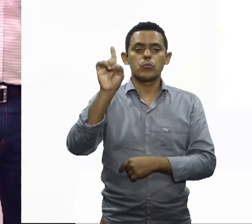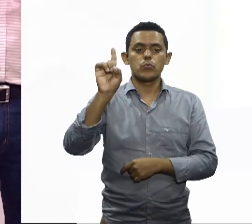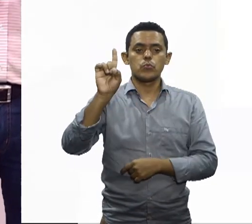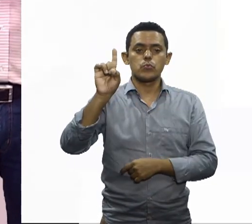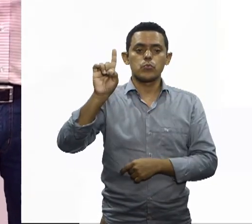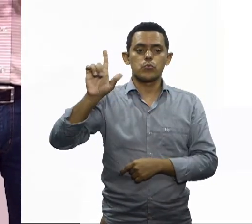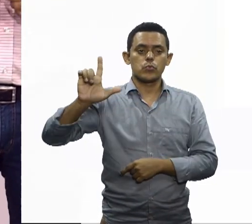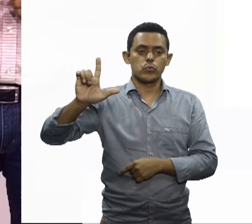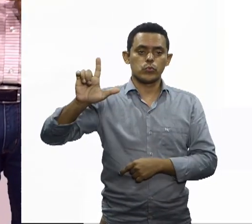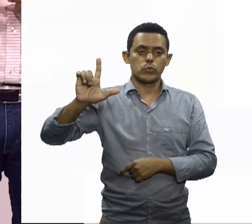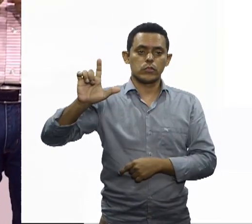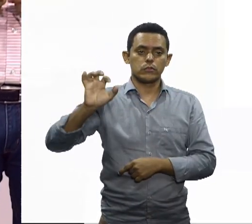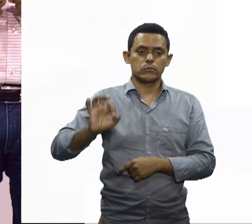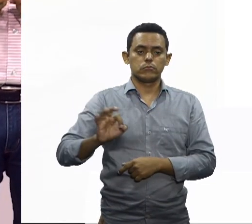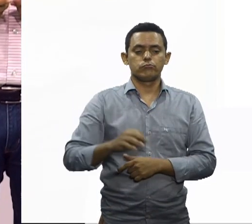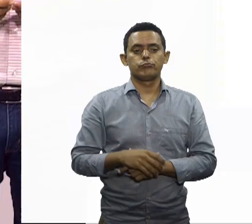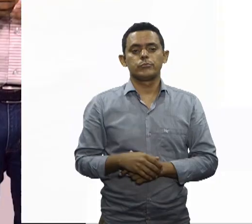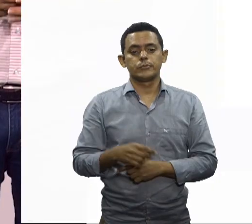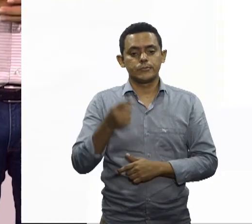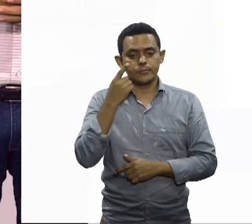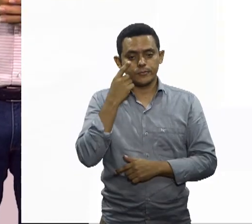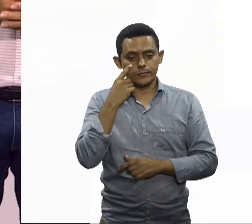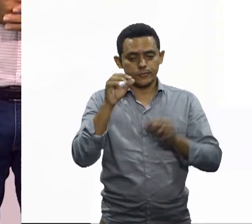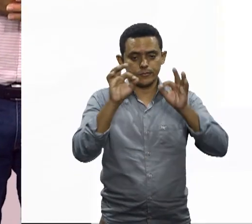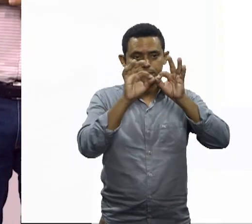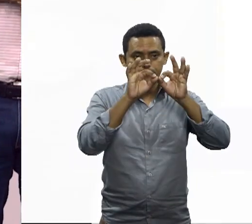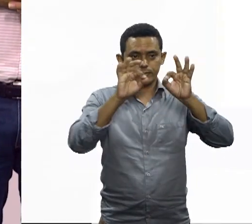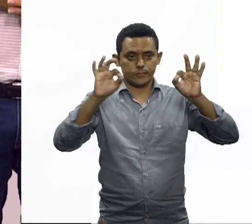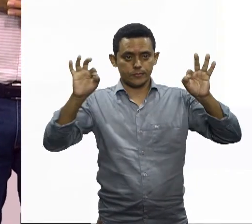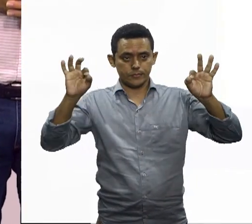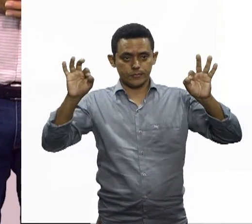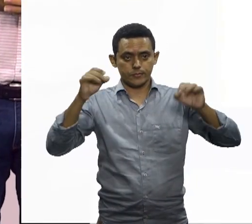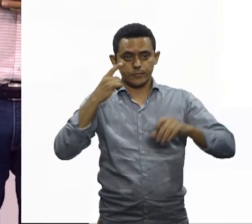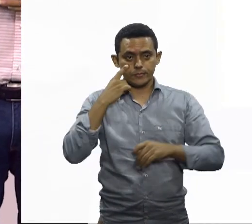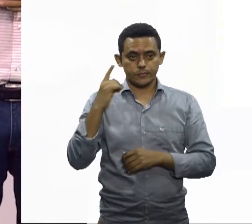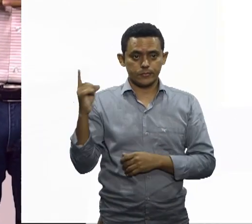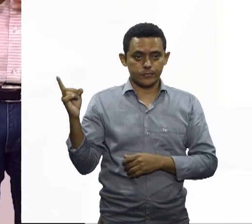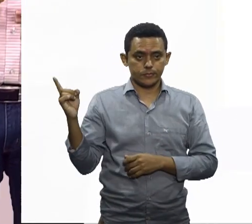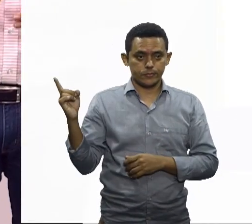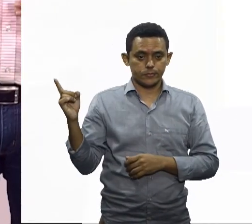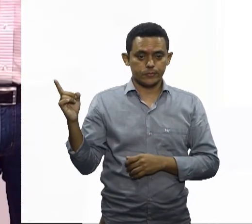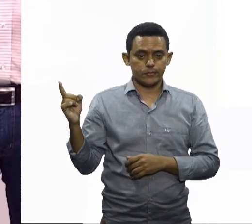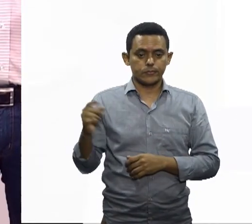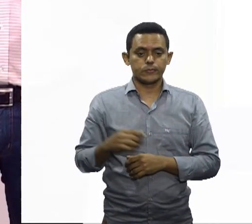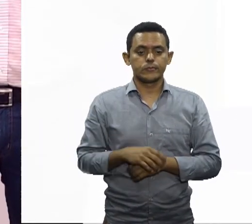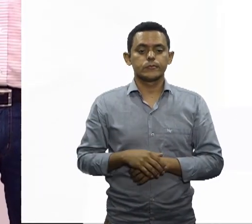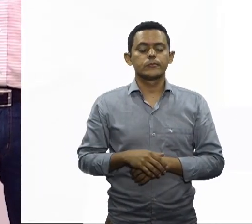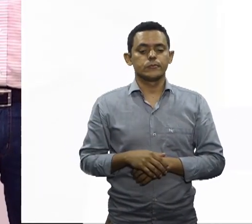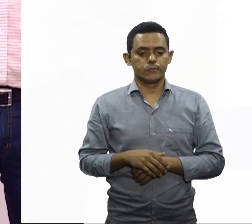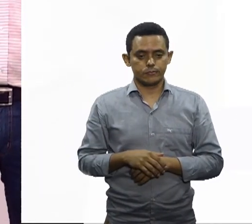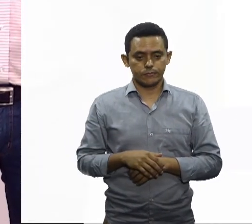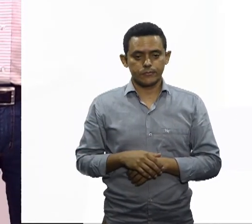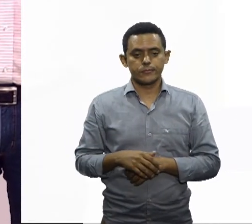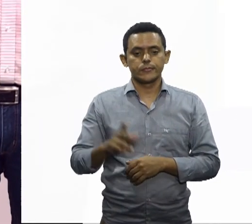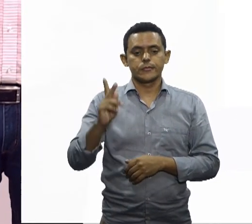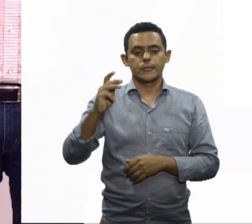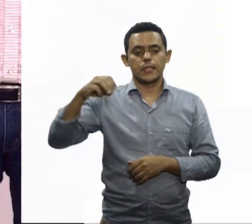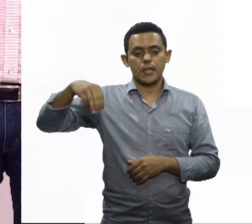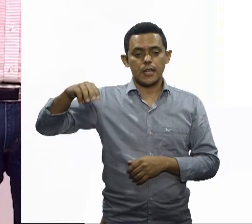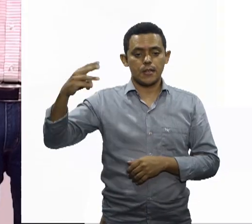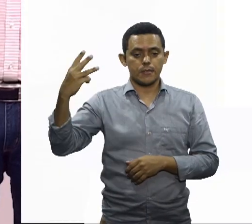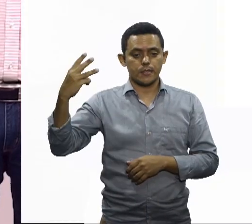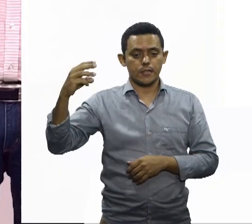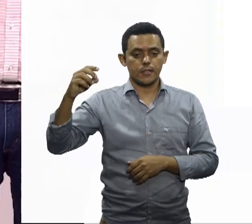Então, você, eu vou colocar ali de novo uma tabela para vocês. Está aí a tabela, ó. Quilômetros cúbicos, hectômetros cúbicos, decâmetros cúbicos,